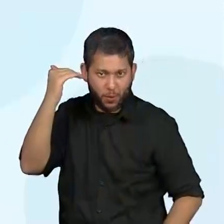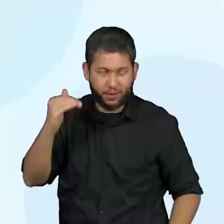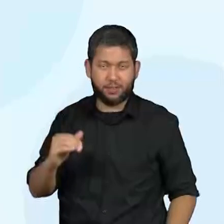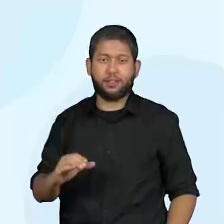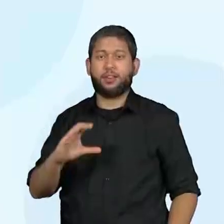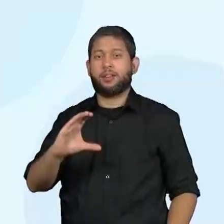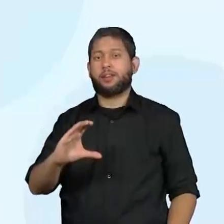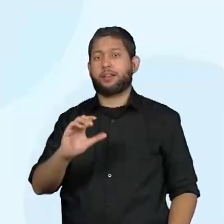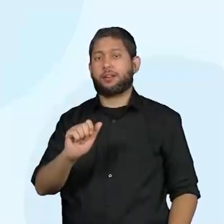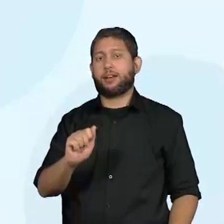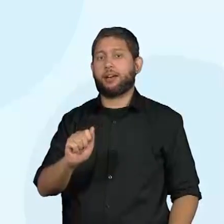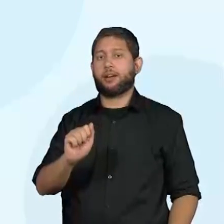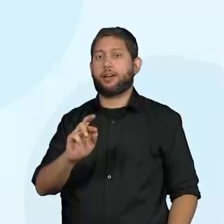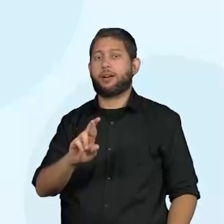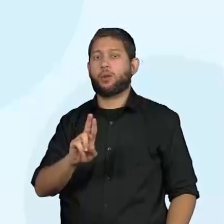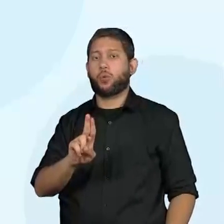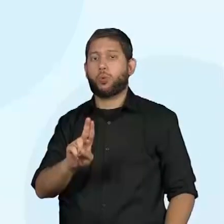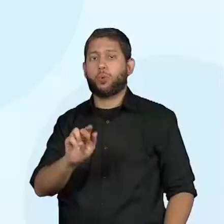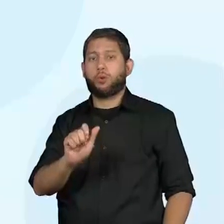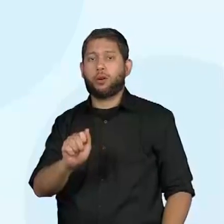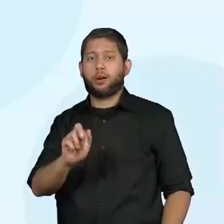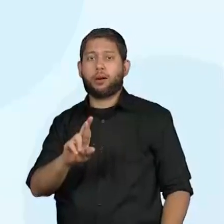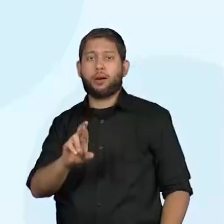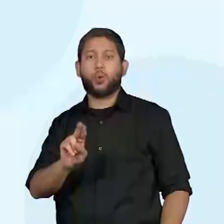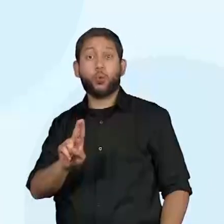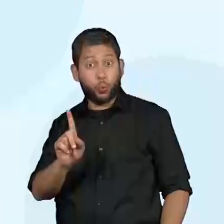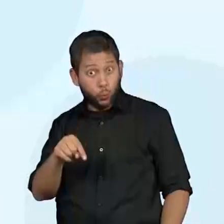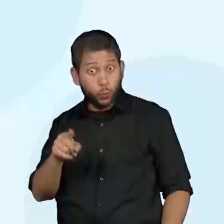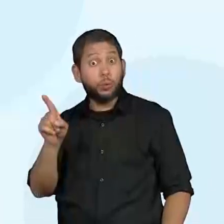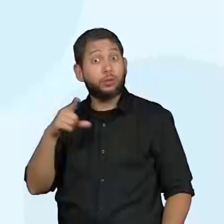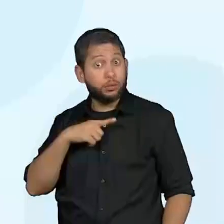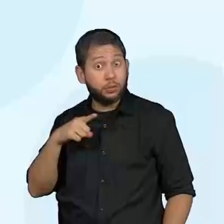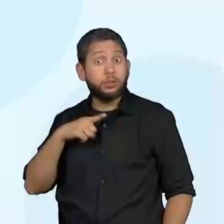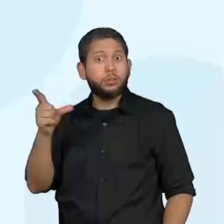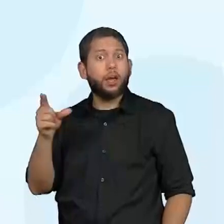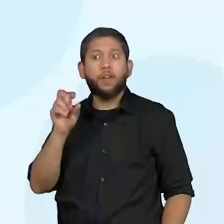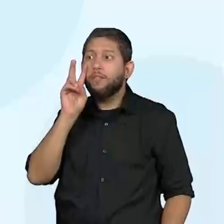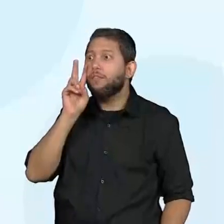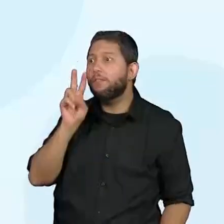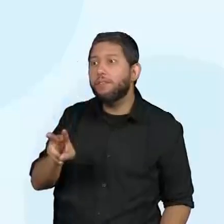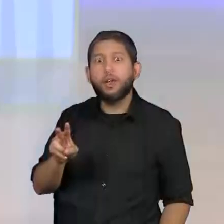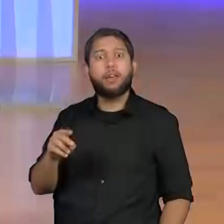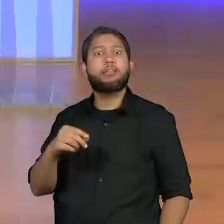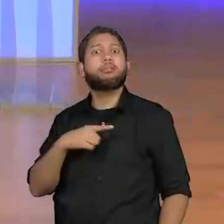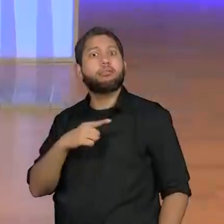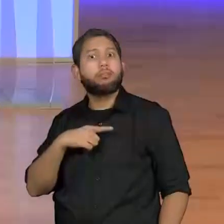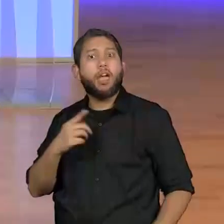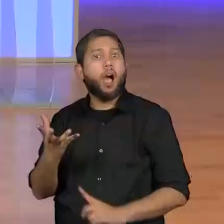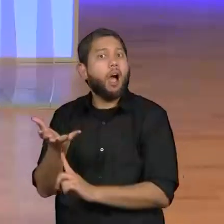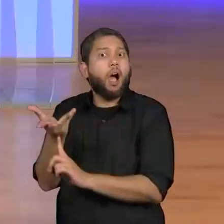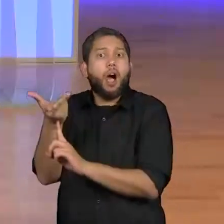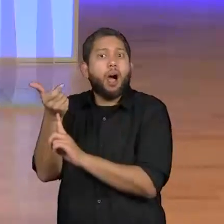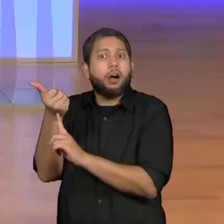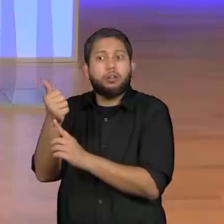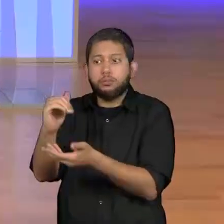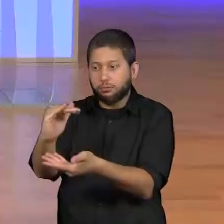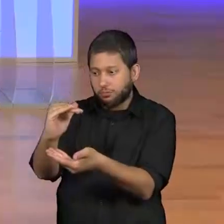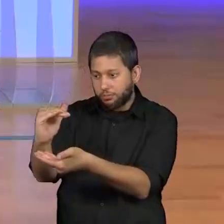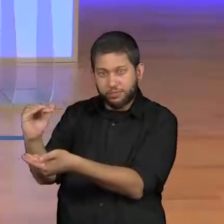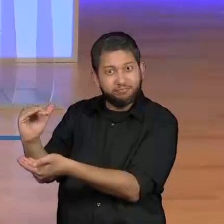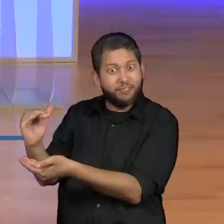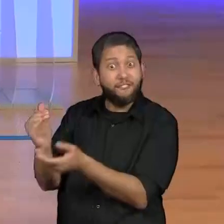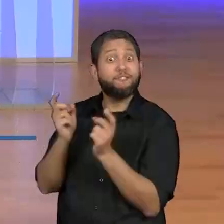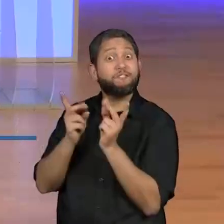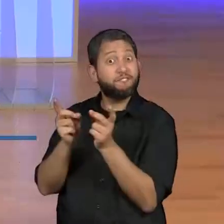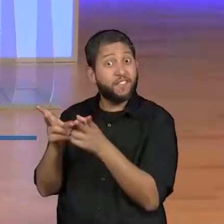Todos podem ver aí muitas obras de arte, peças ali também E hoje em dia, a cultura indígena, né,